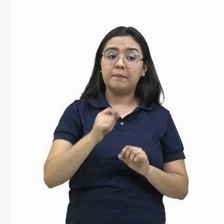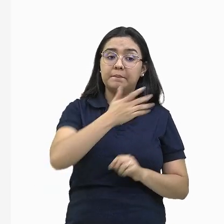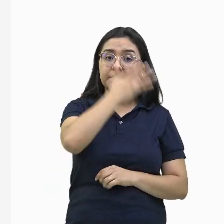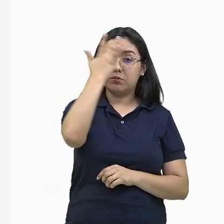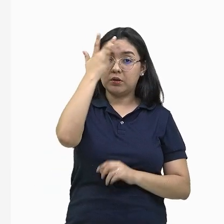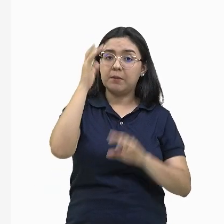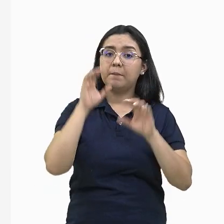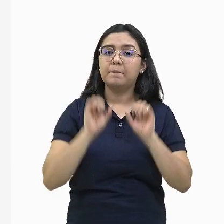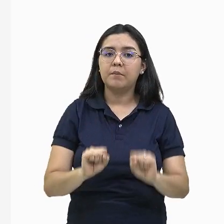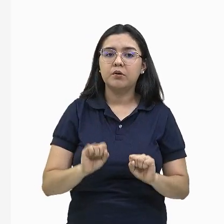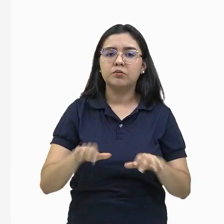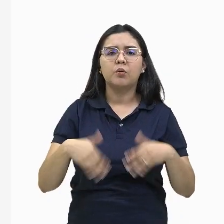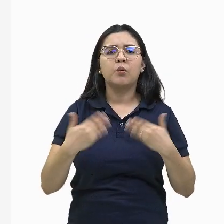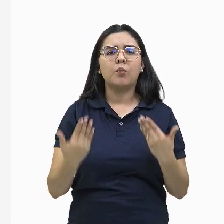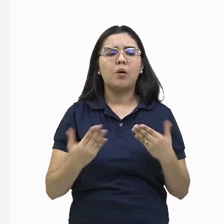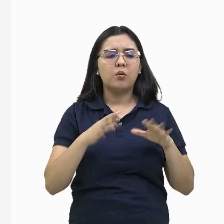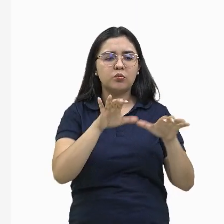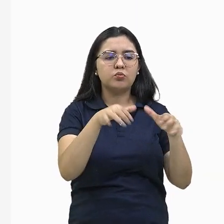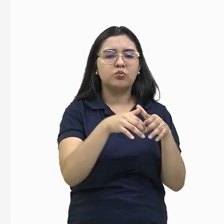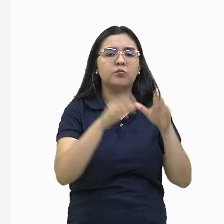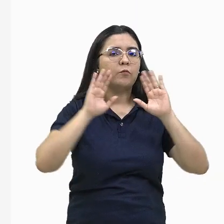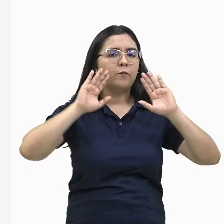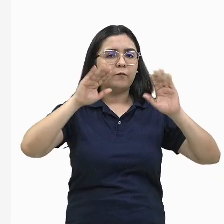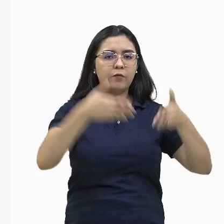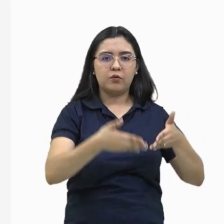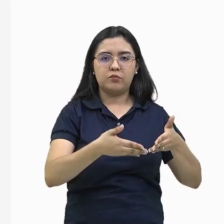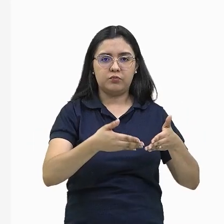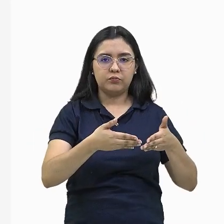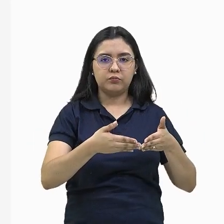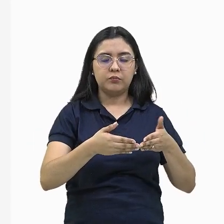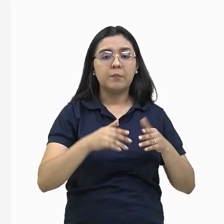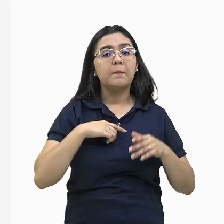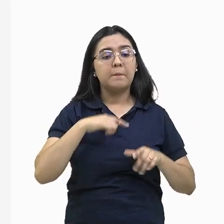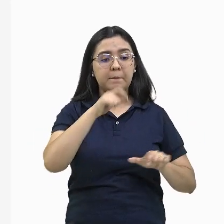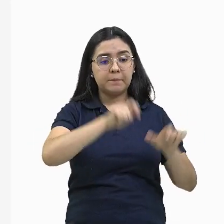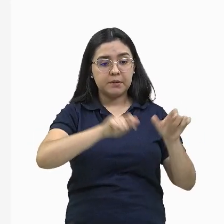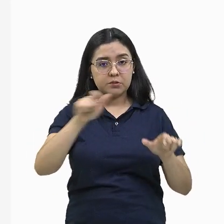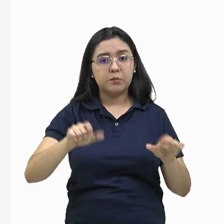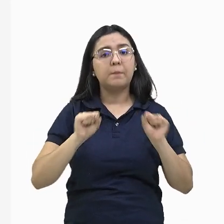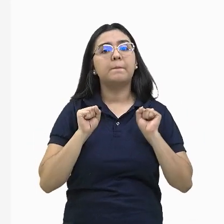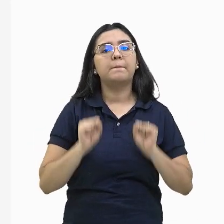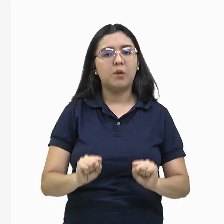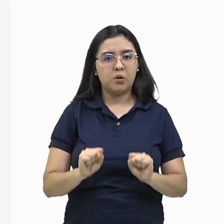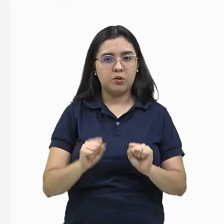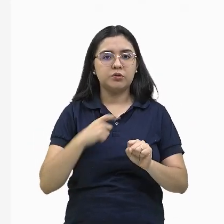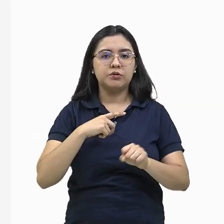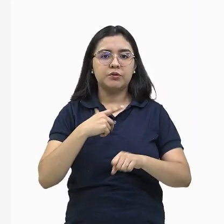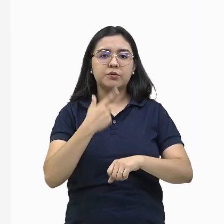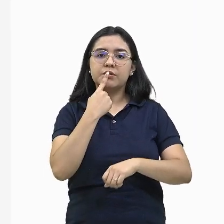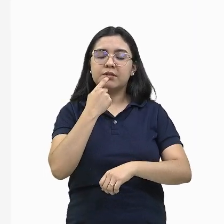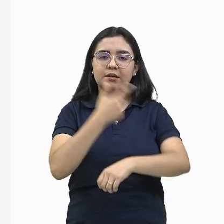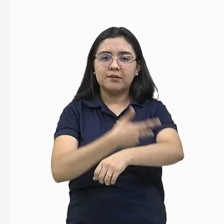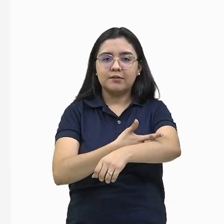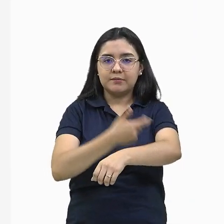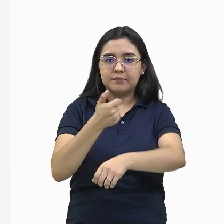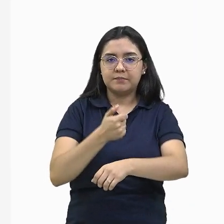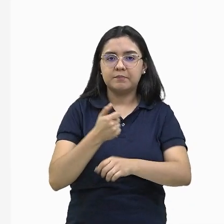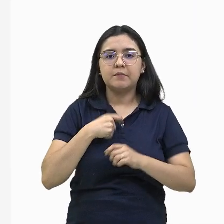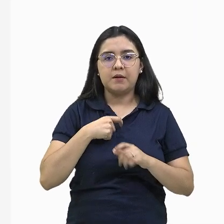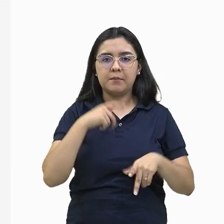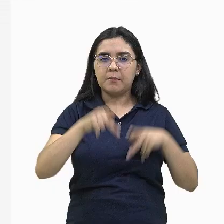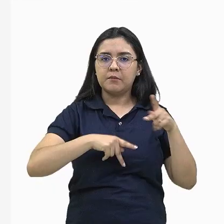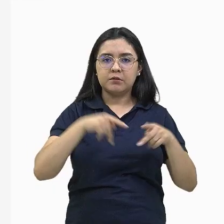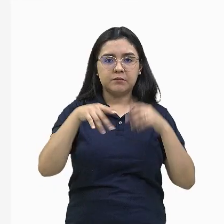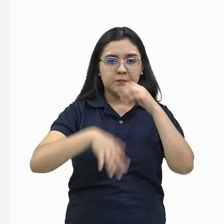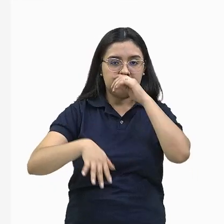Então, qual é o público-alvo desse cartaz? Pessoas que podem doar sangue, ou seja, a população em geral.